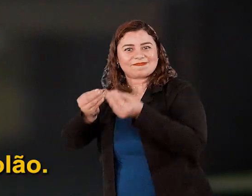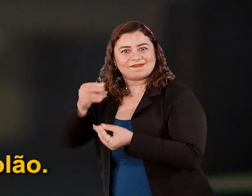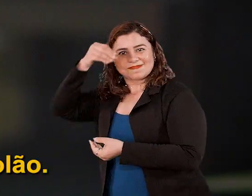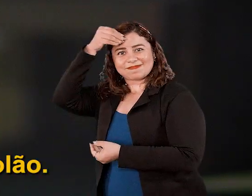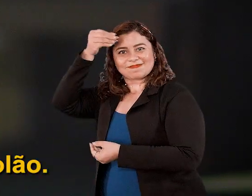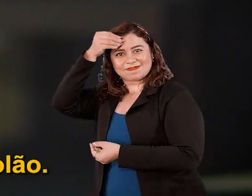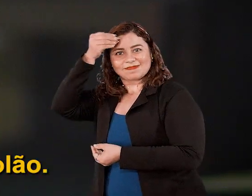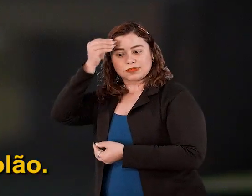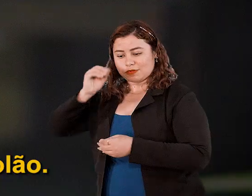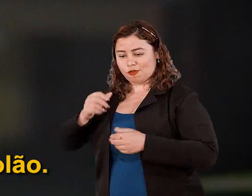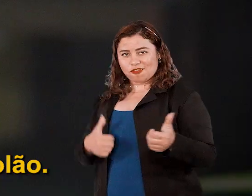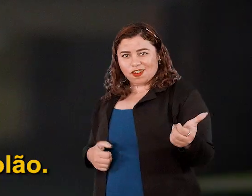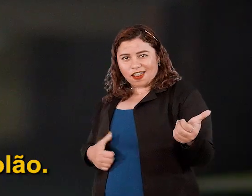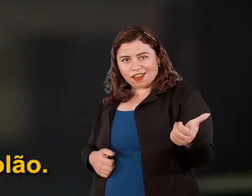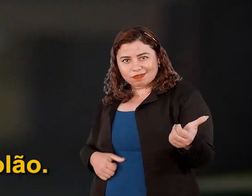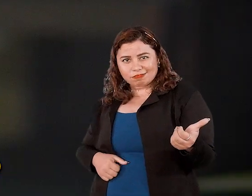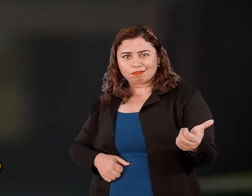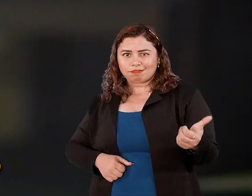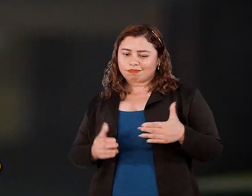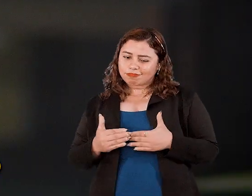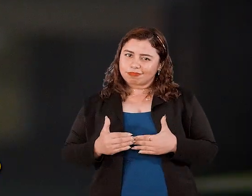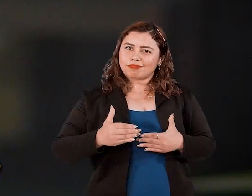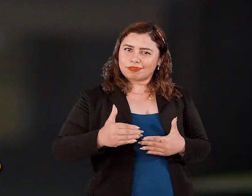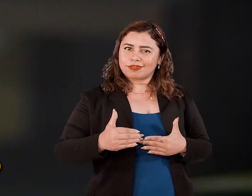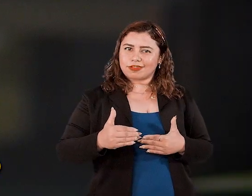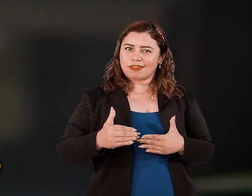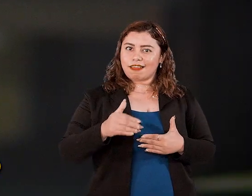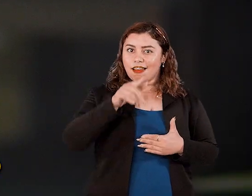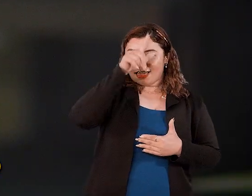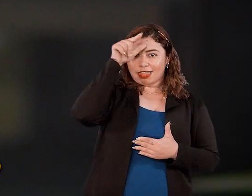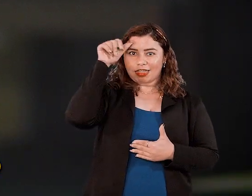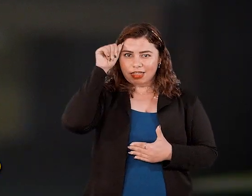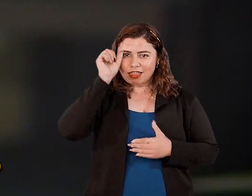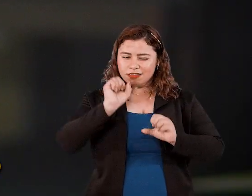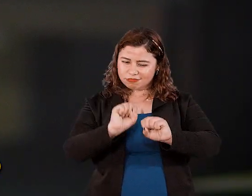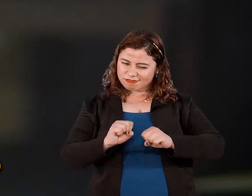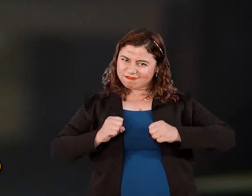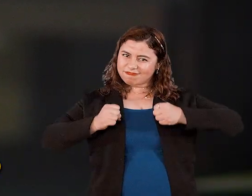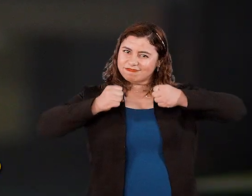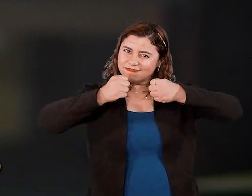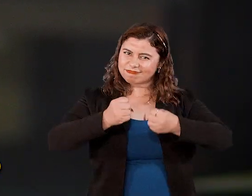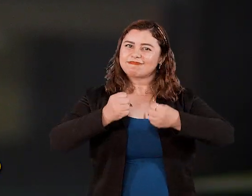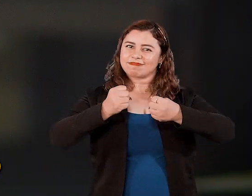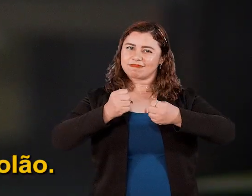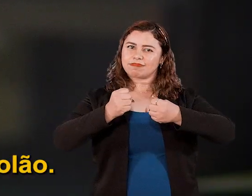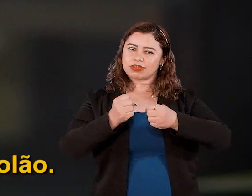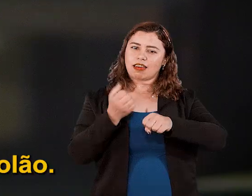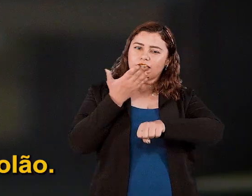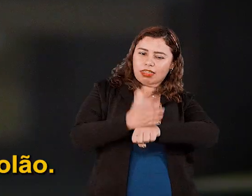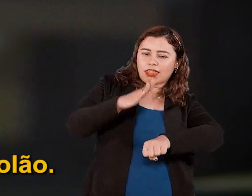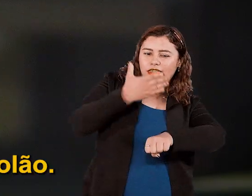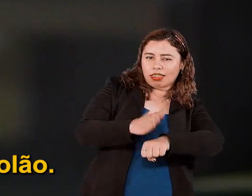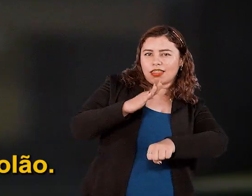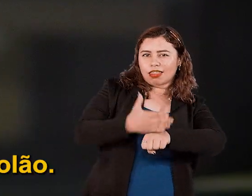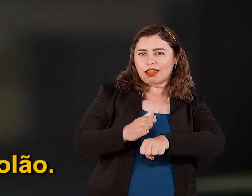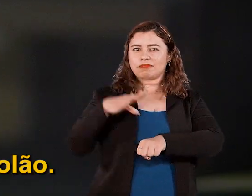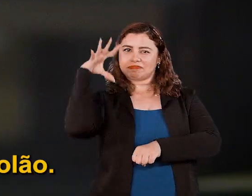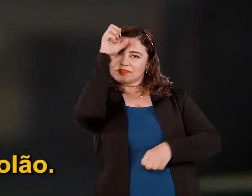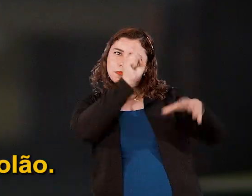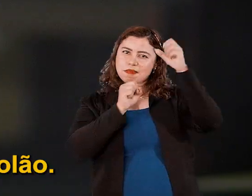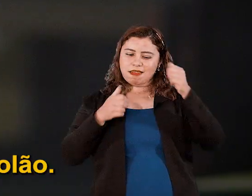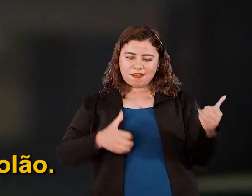presenteia o sobrinho com um violão. Nesse momento, ele despeja todo o seu talento musical, toda a